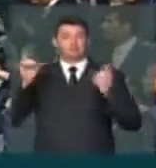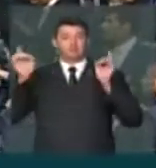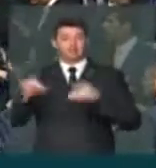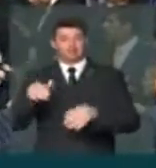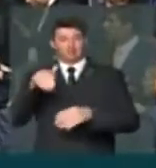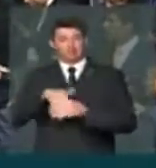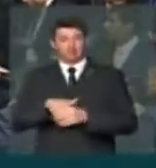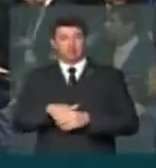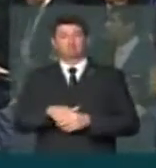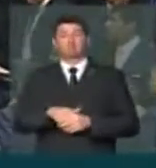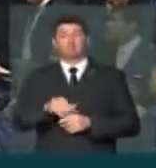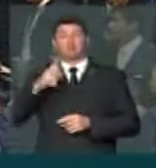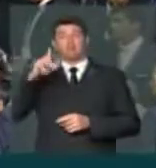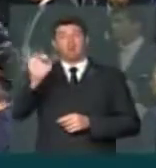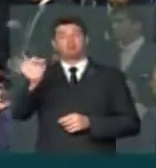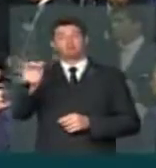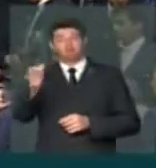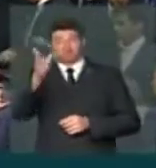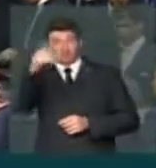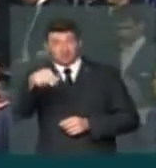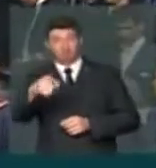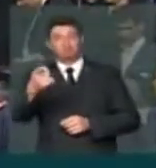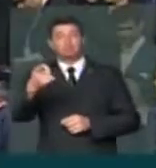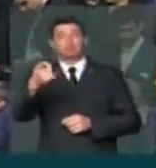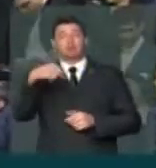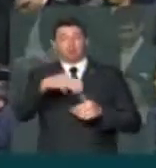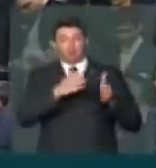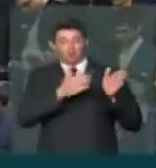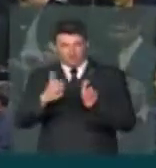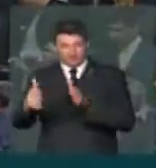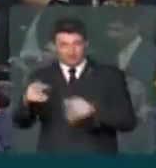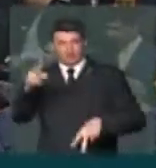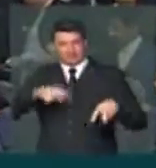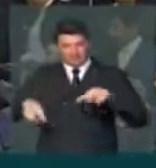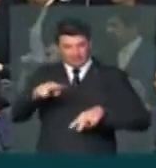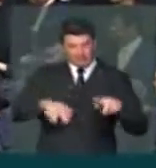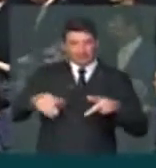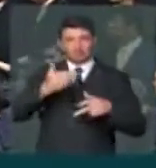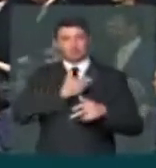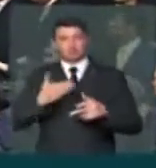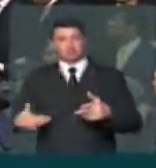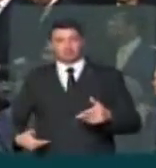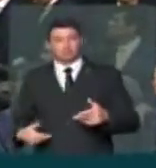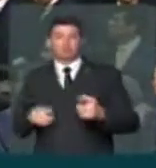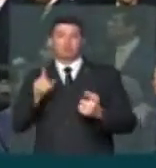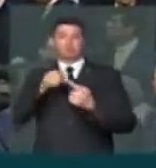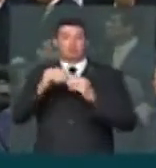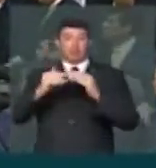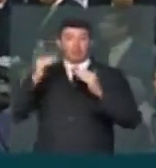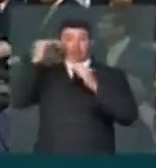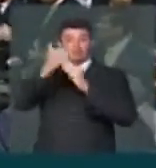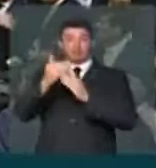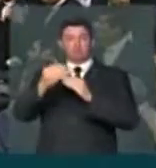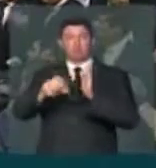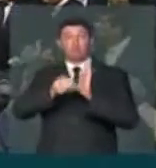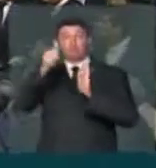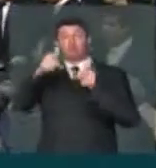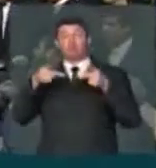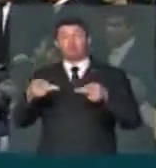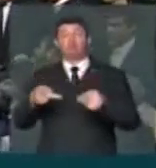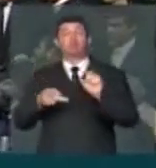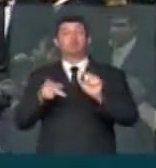votação. Logo no início da tramitação, né, que é esse processo de análise do projeto do Executivo que altera a meta do superávit, primeiro o projeto